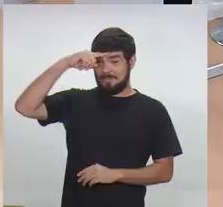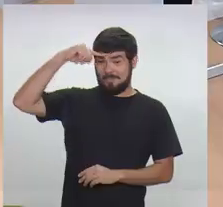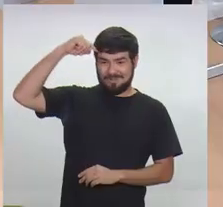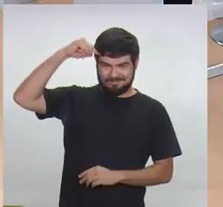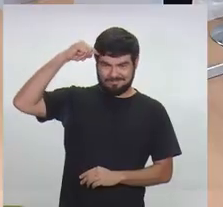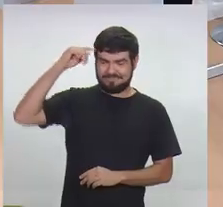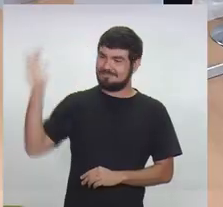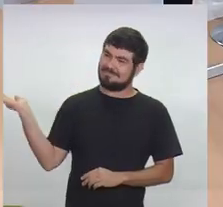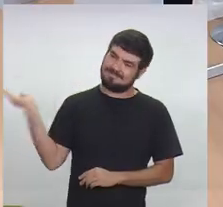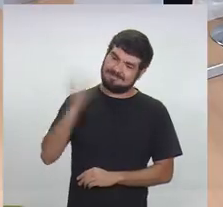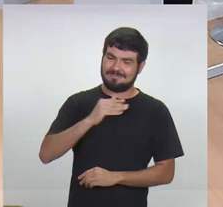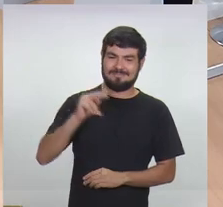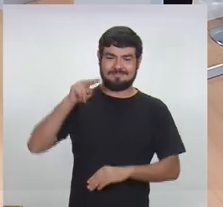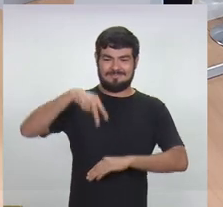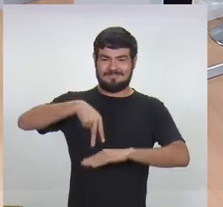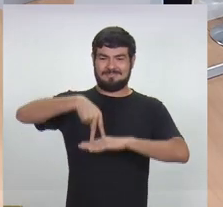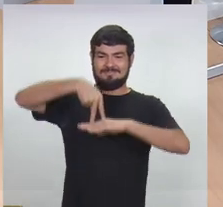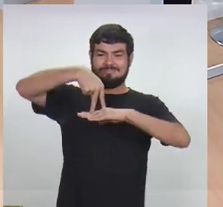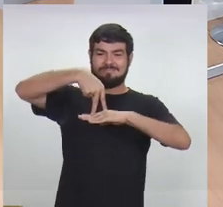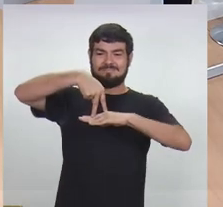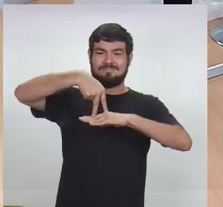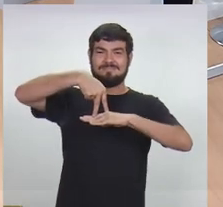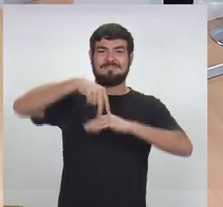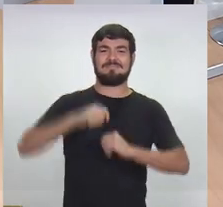tomou público central aqui